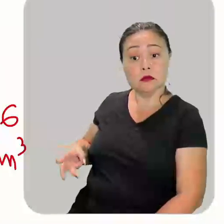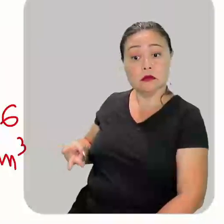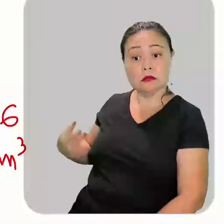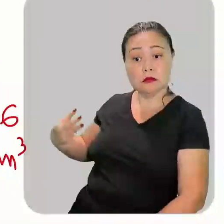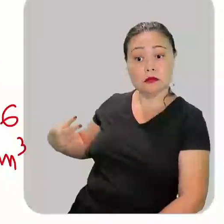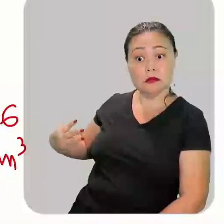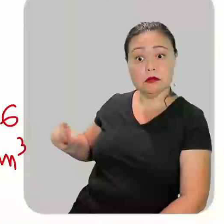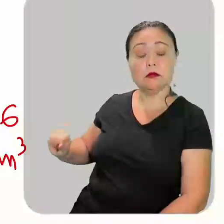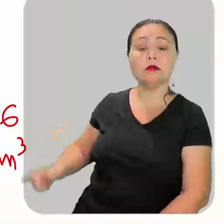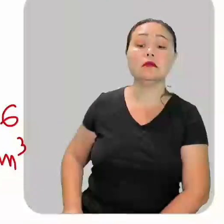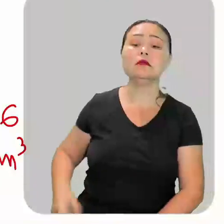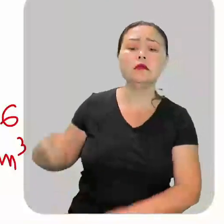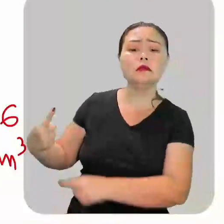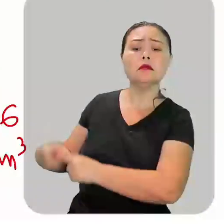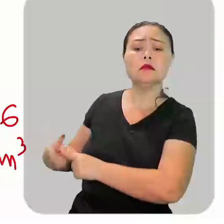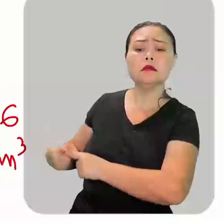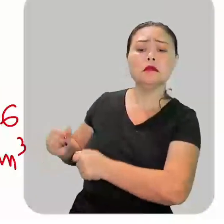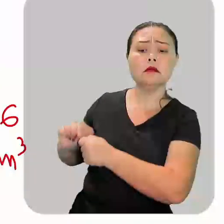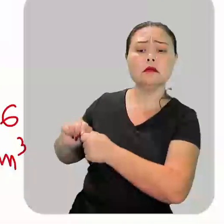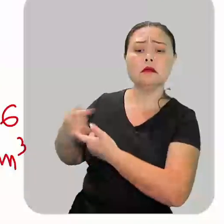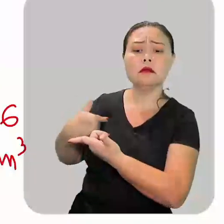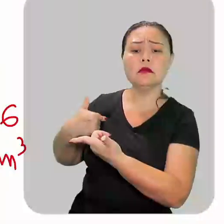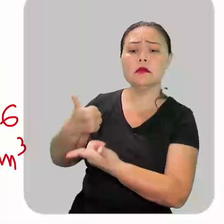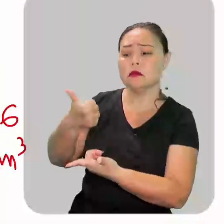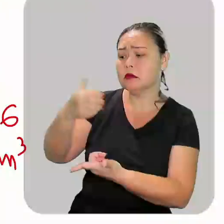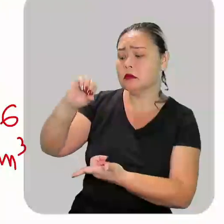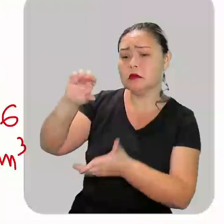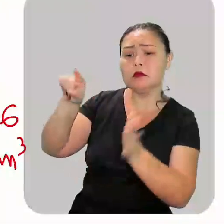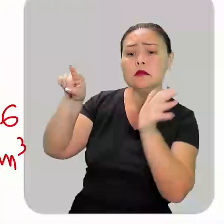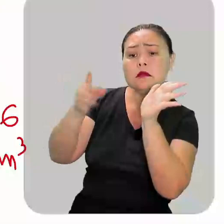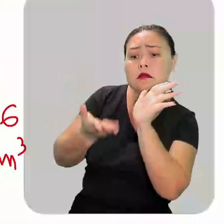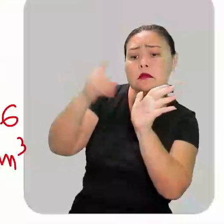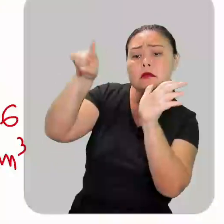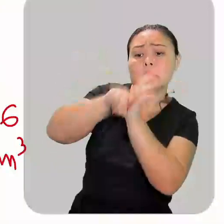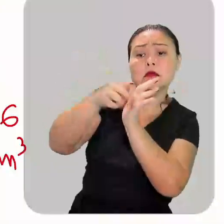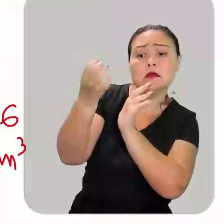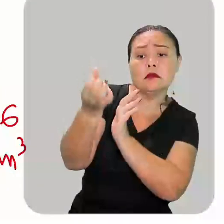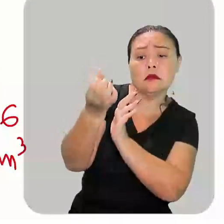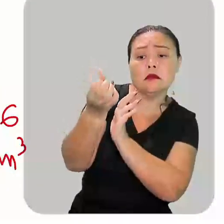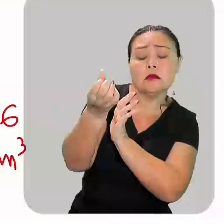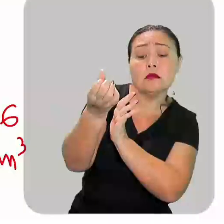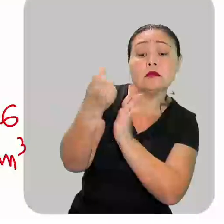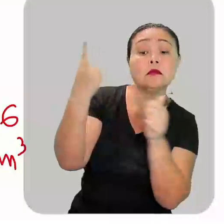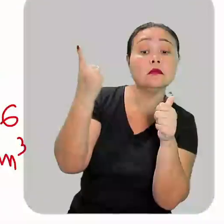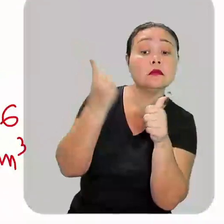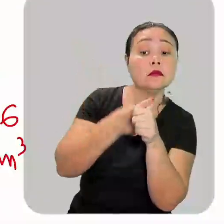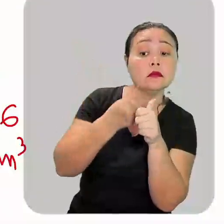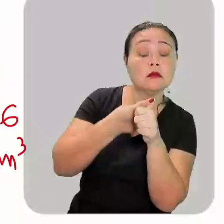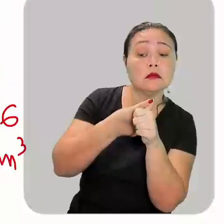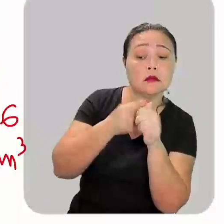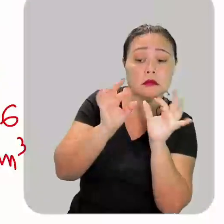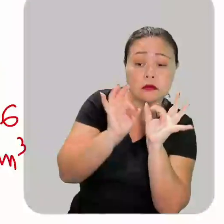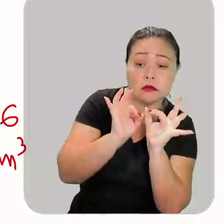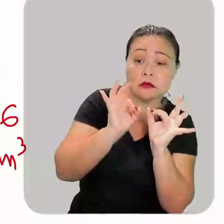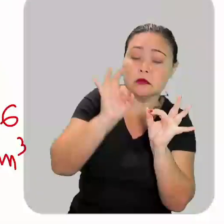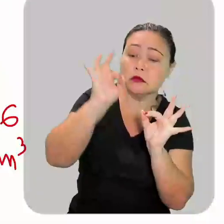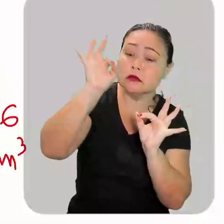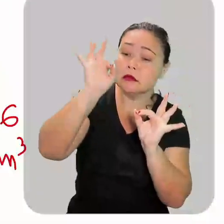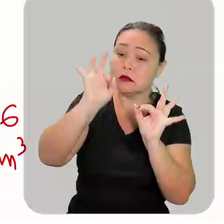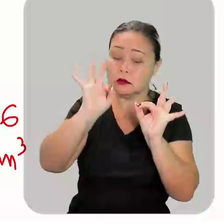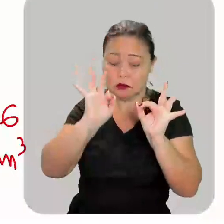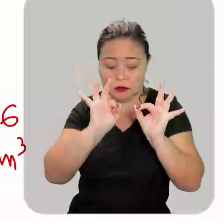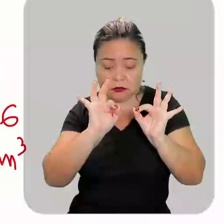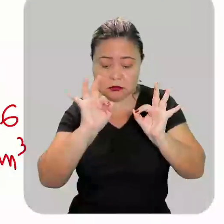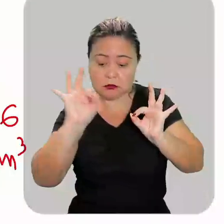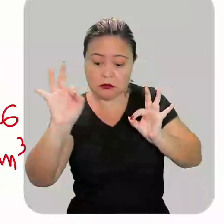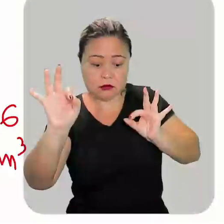aluno pergunta, mas por que, professor, 10 elevado a menos 6? Primeiro, nós estamos numa grandeza, né, tridimensional,